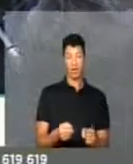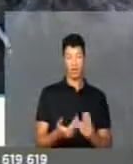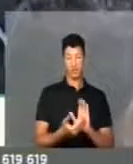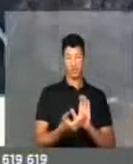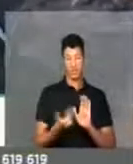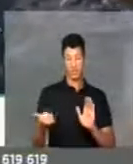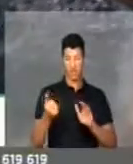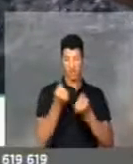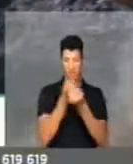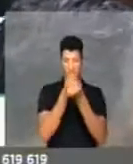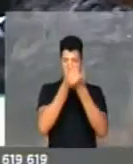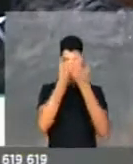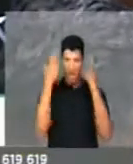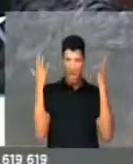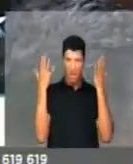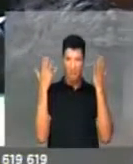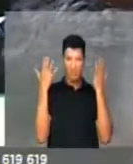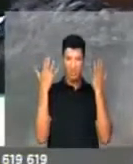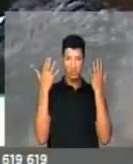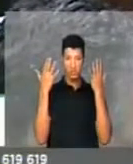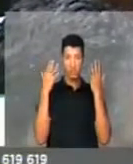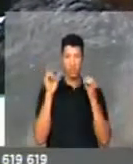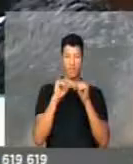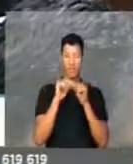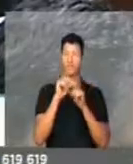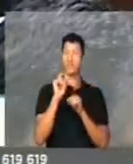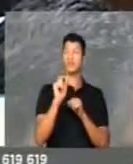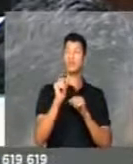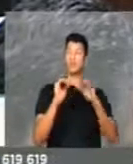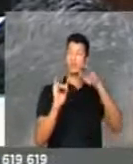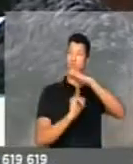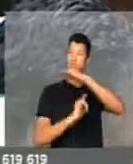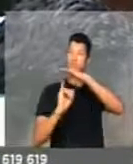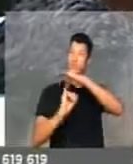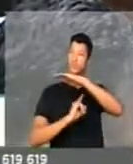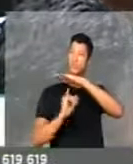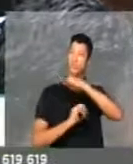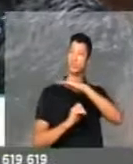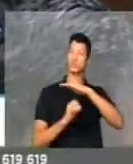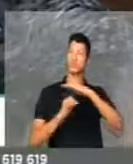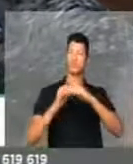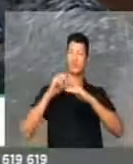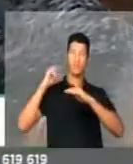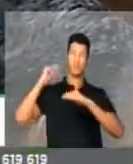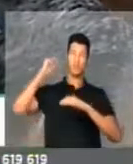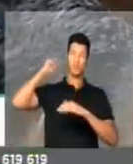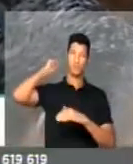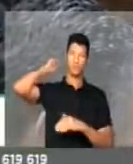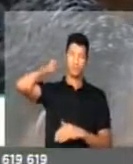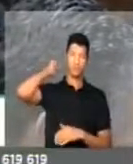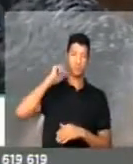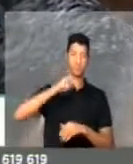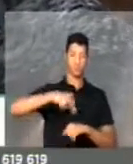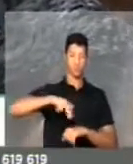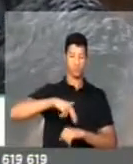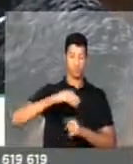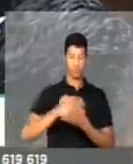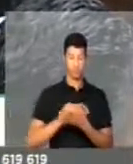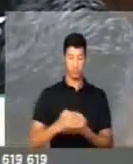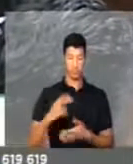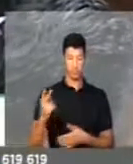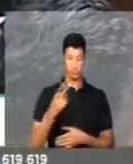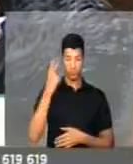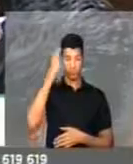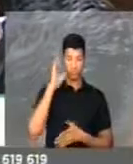tirar a transparência dessa máquina, fazer com que instituições seculares nessa nação passam a